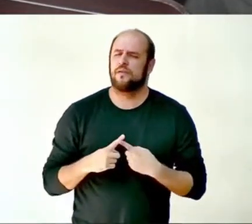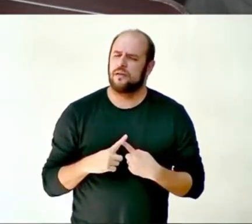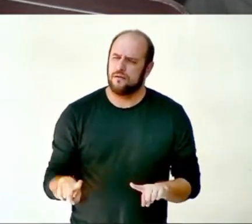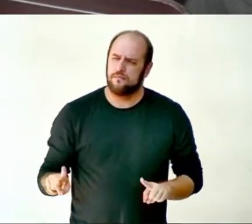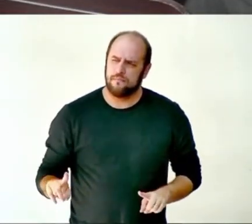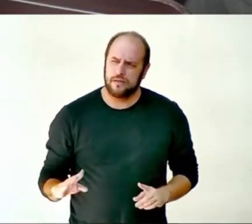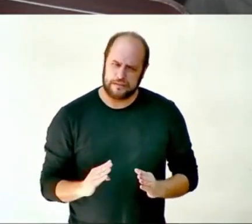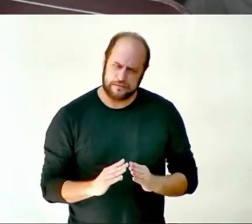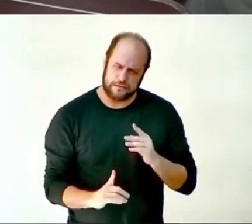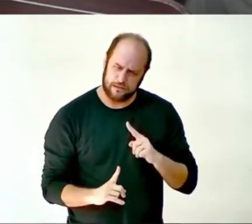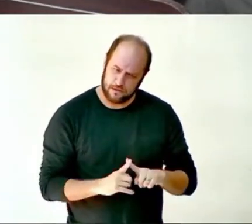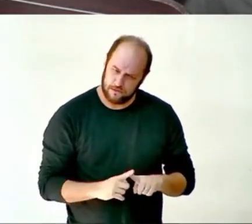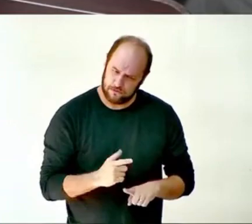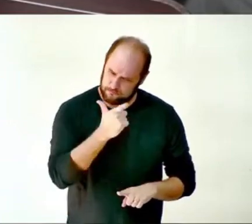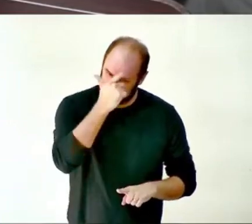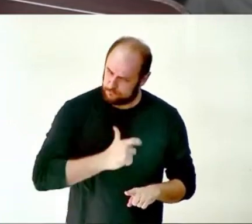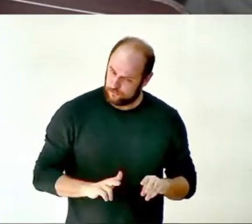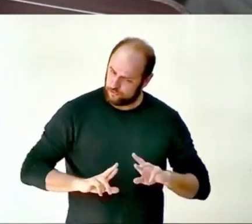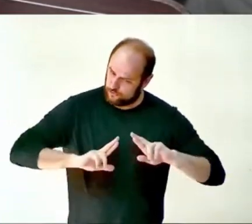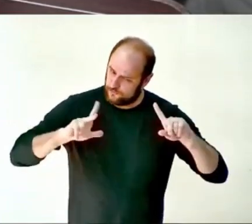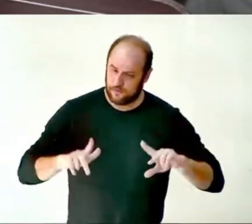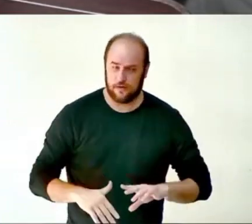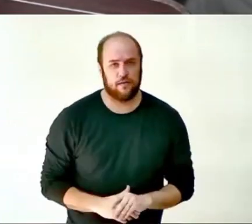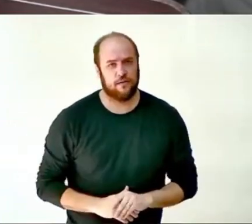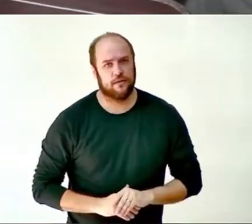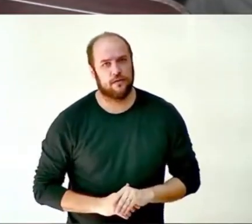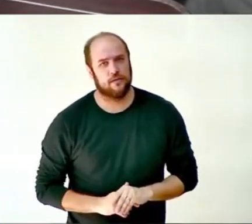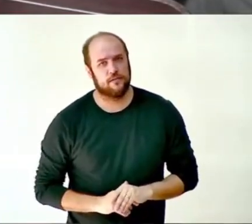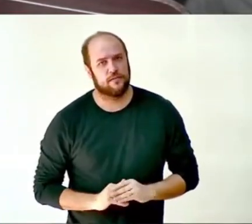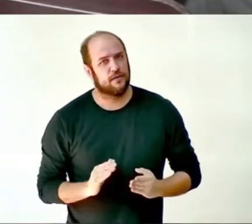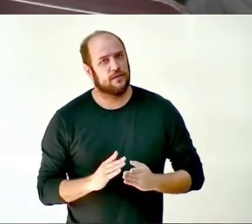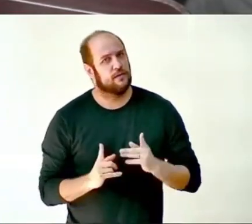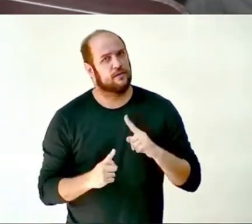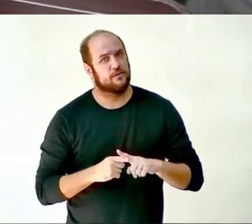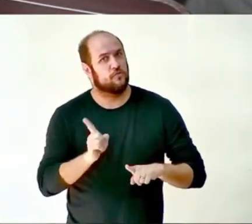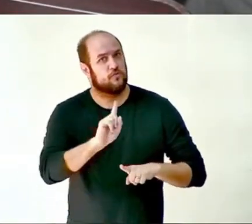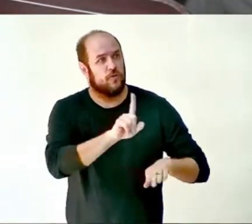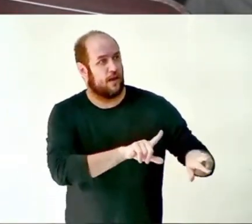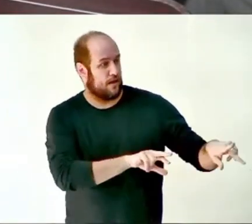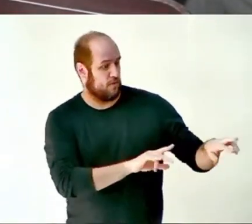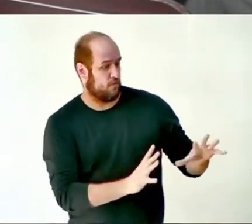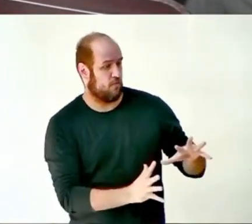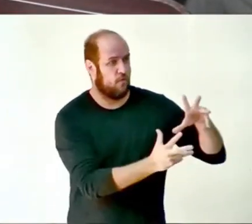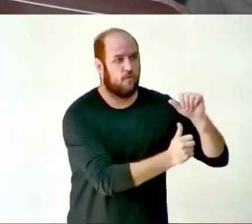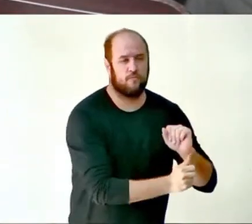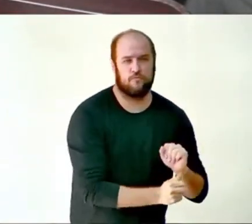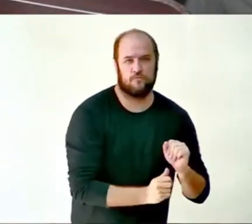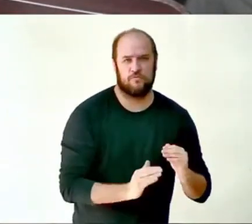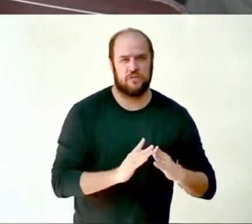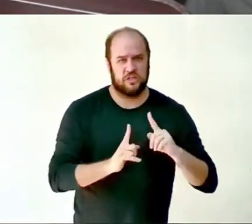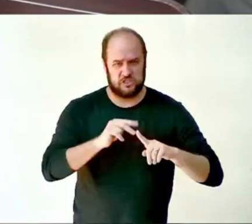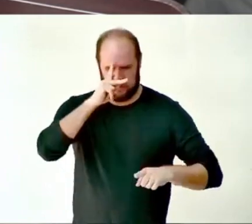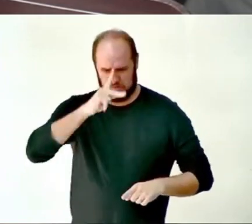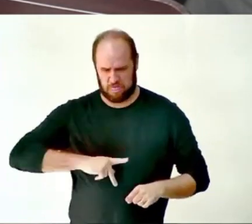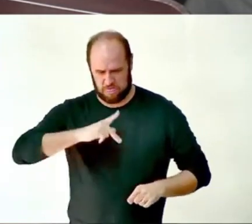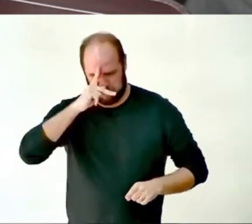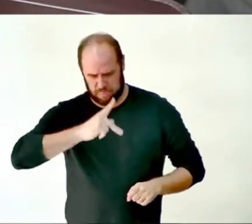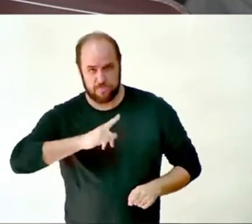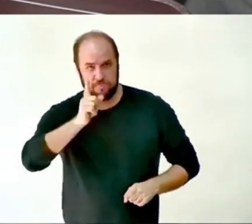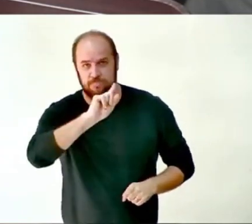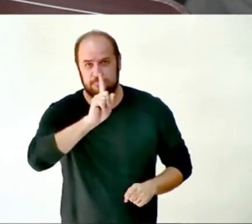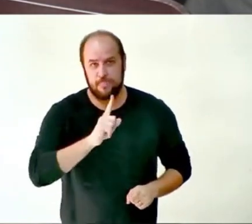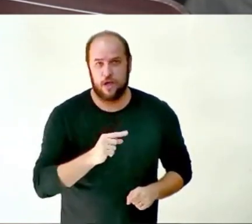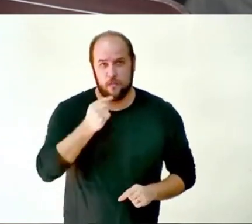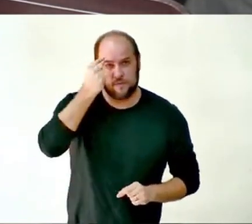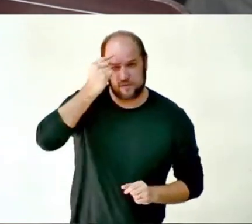algo diferente, meus irmãos. Por isso que a igreja não é como esse mundo. A igreja não é pautada no individualismo, a igreja não é pautada no